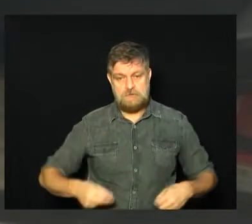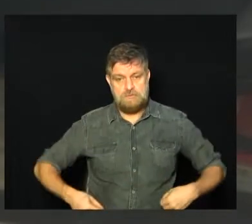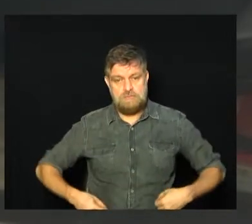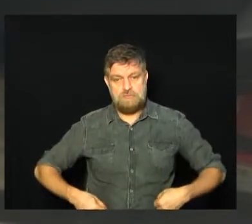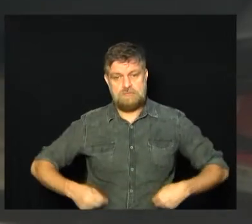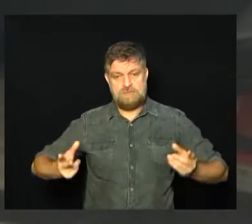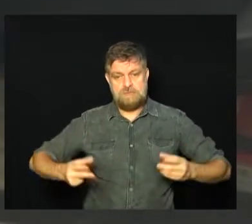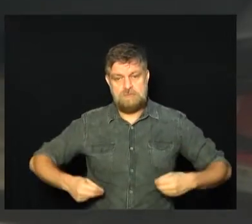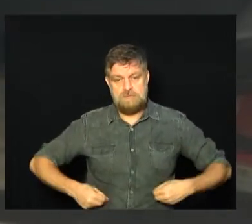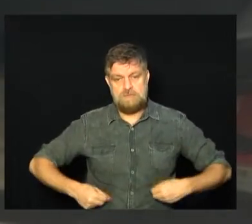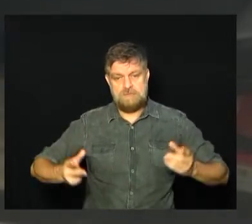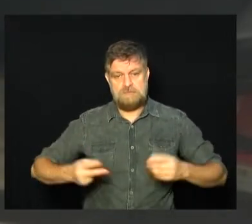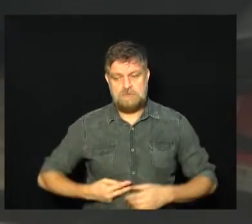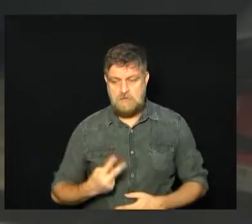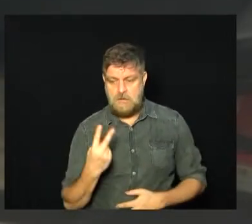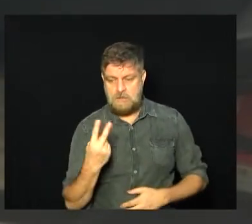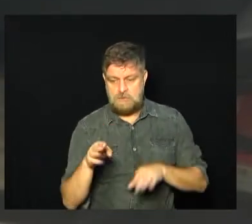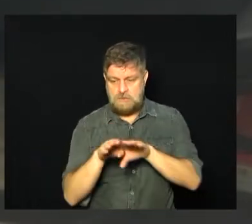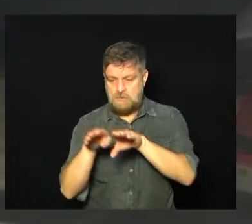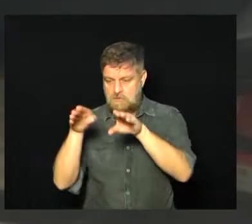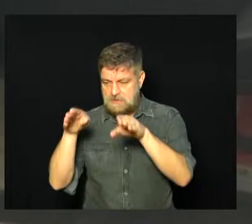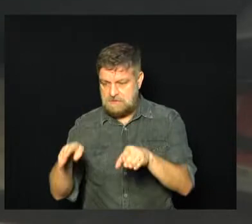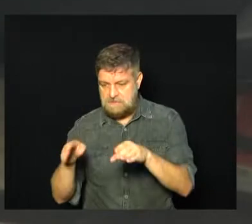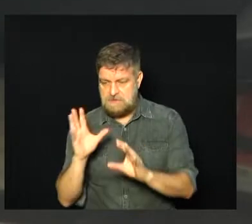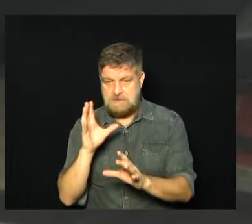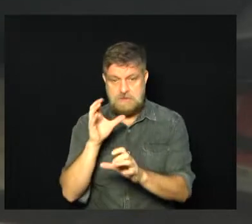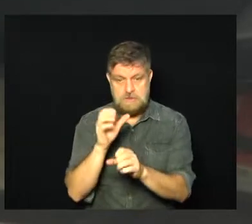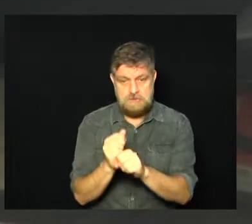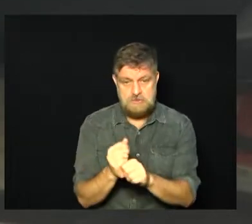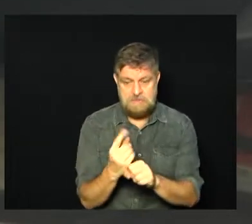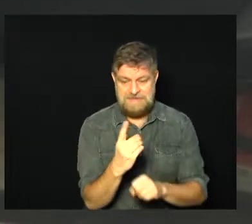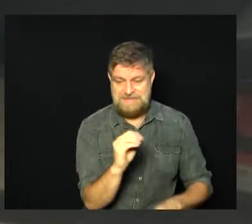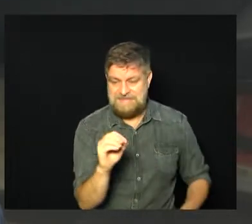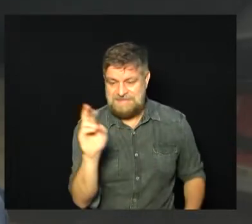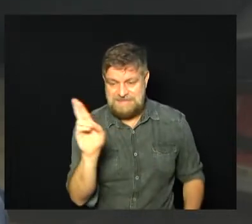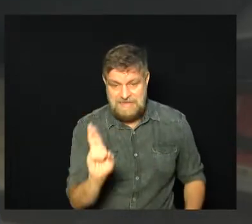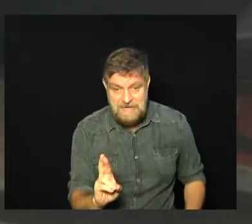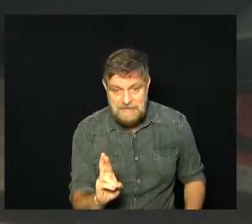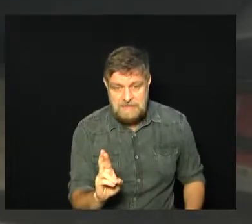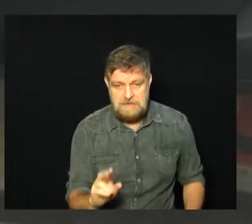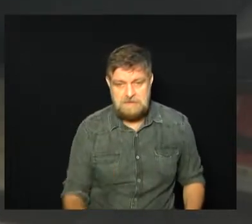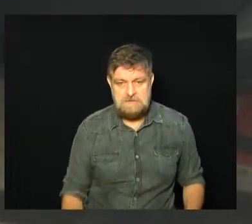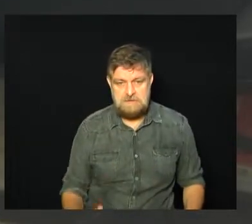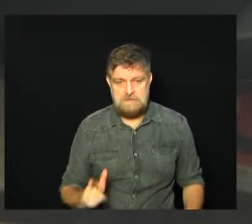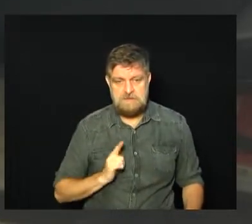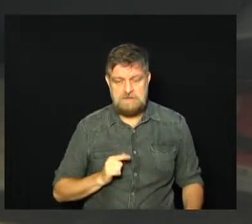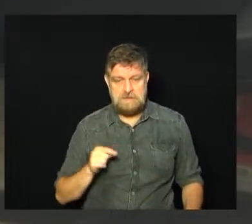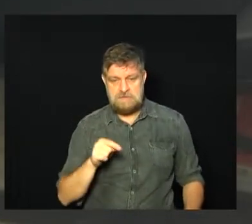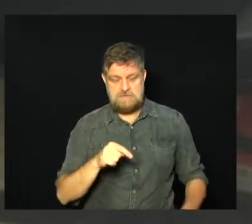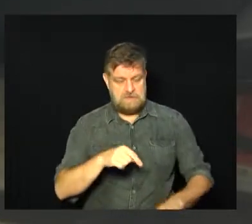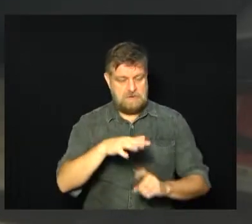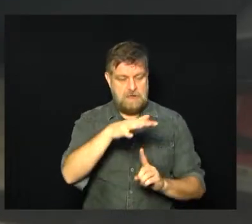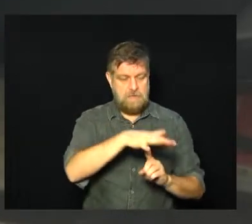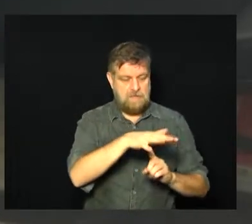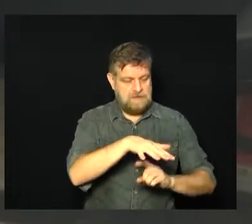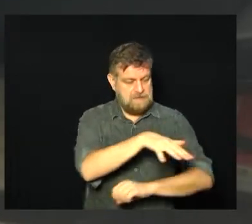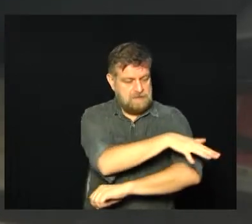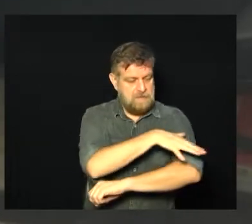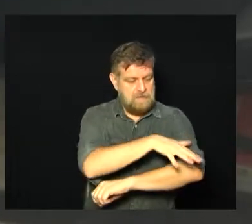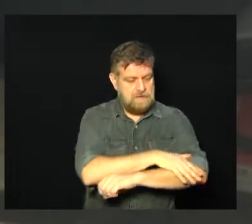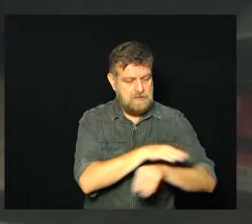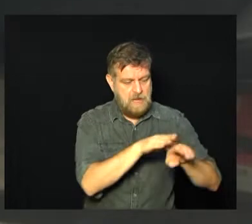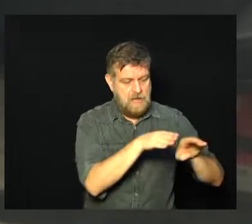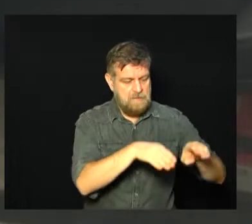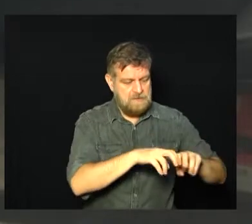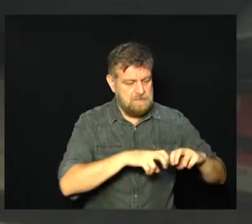gente fala aí de 2 mesas a R$50 a R$100, 50 e poucos reais arredondando, mas na hora que você vai falar numa praça, que você vai usar muito mais mesas,